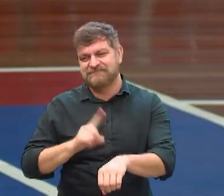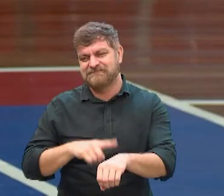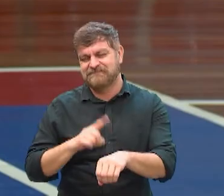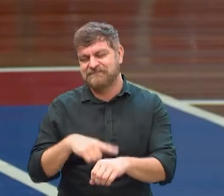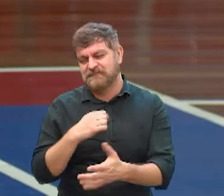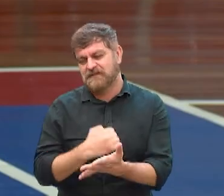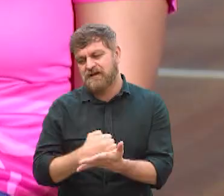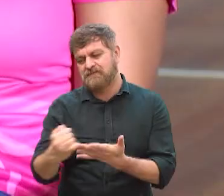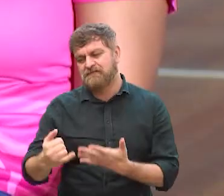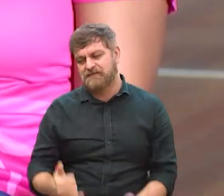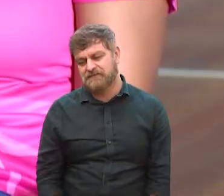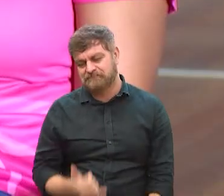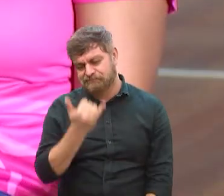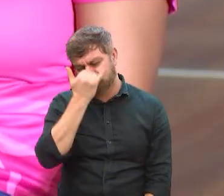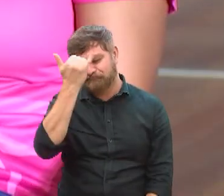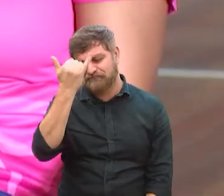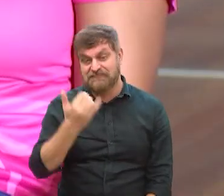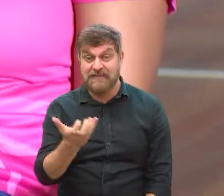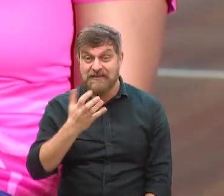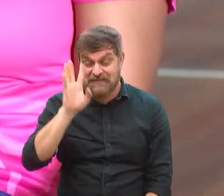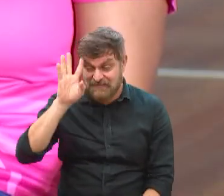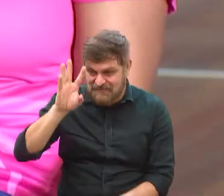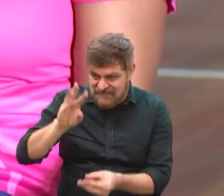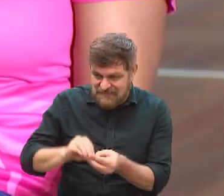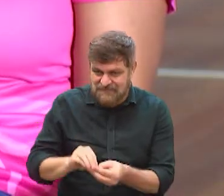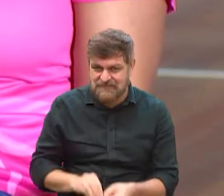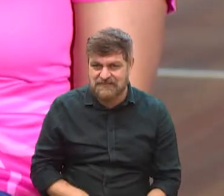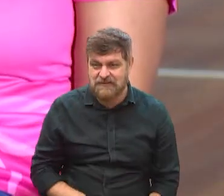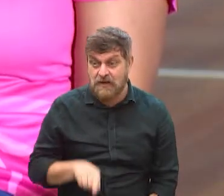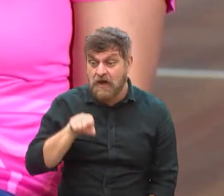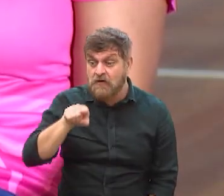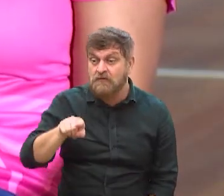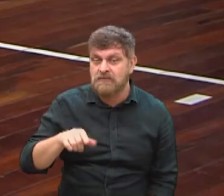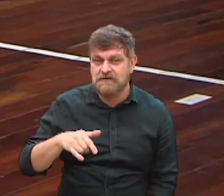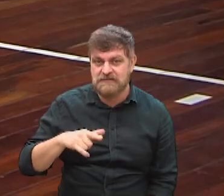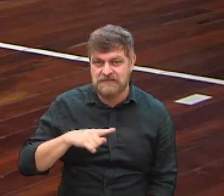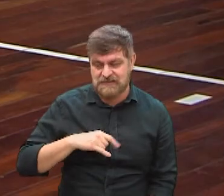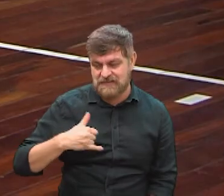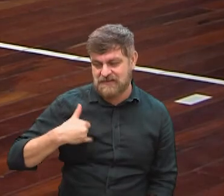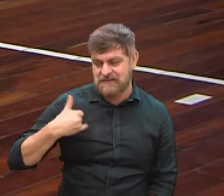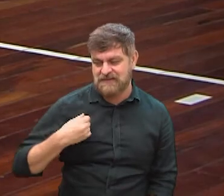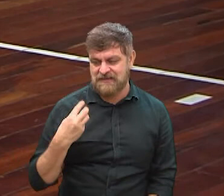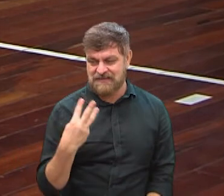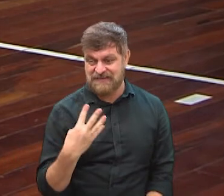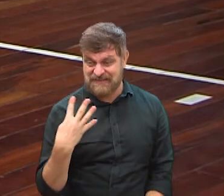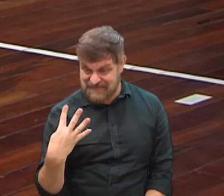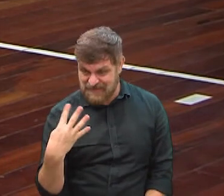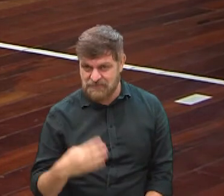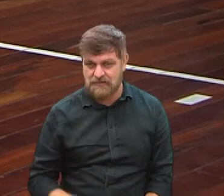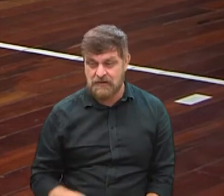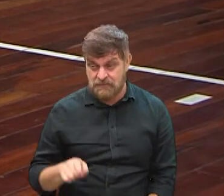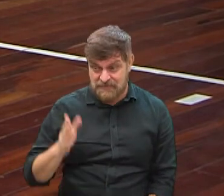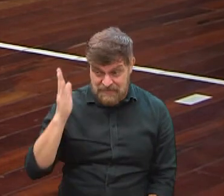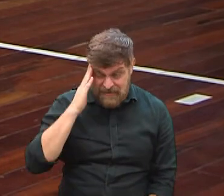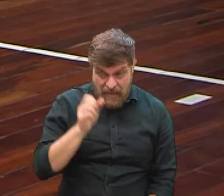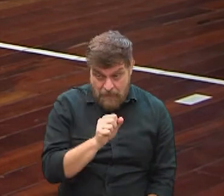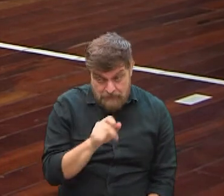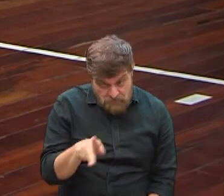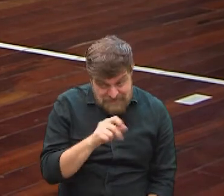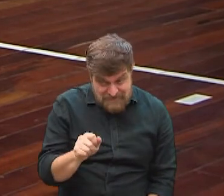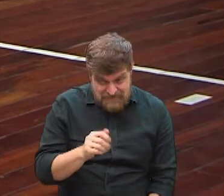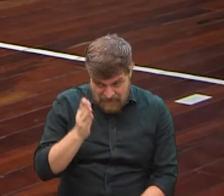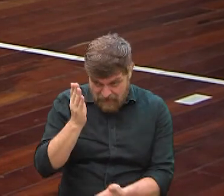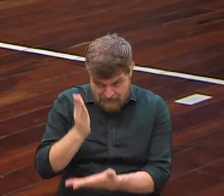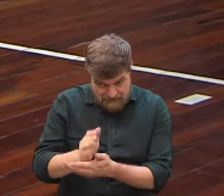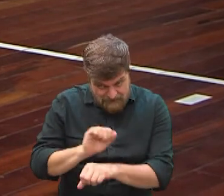não temos mais tempo. Só para poder encerrar, você está com 34 anos, não quero te aposentar, mas é algo que você pensa ou é a